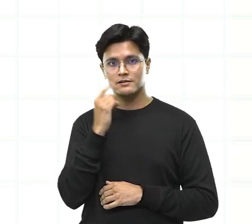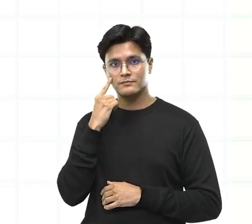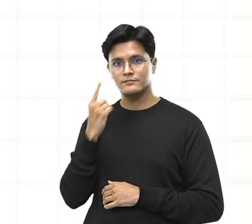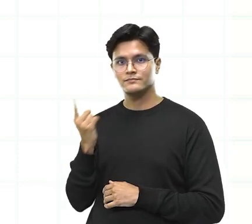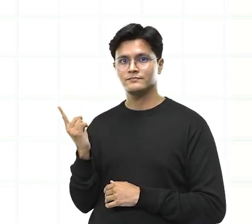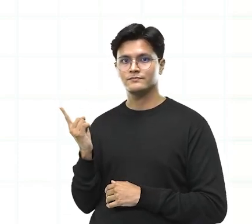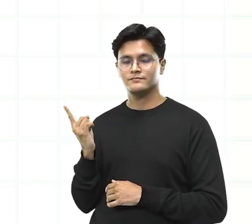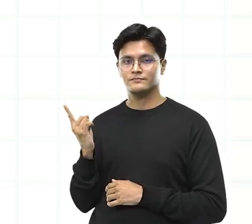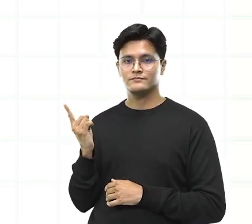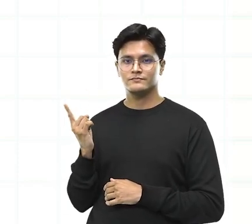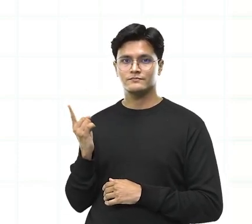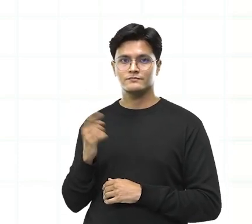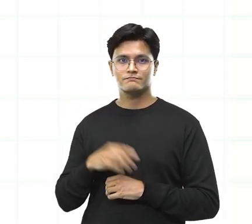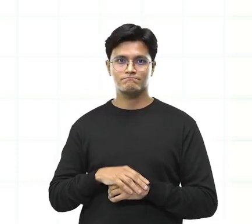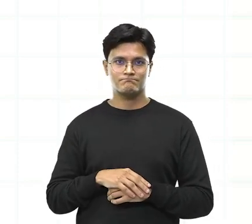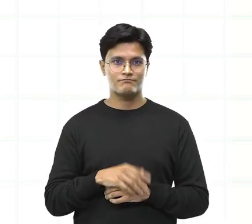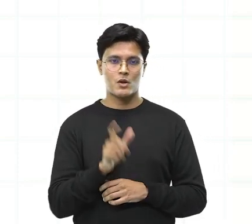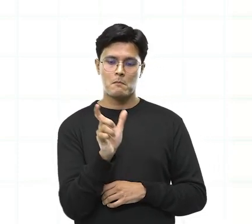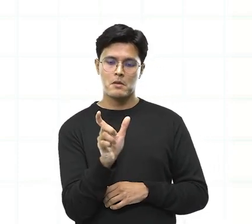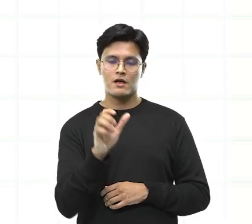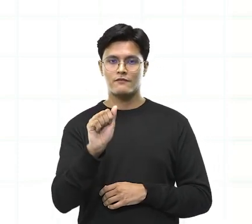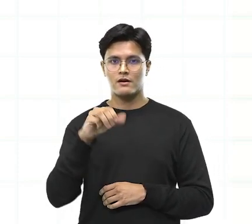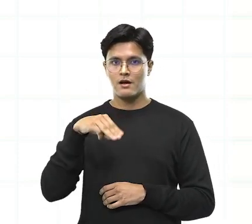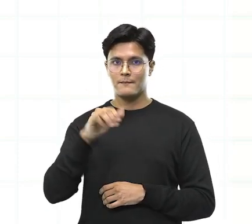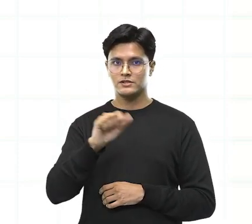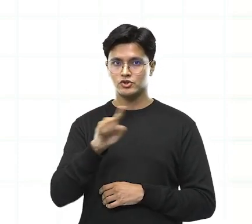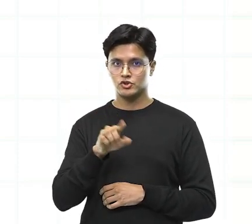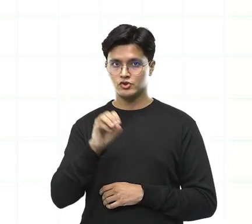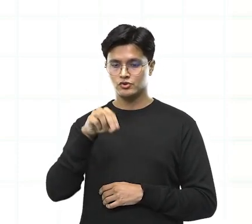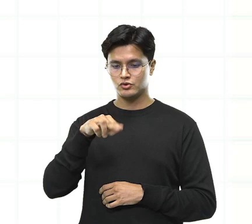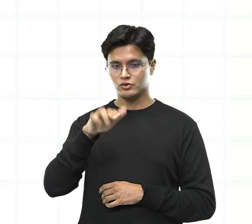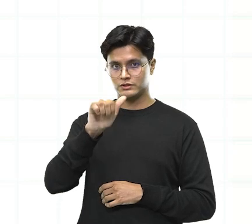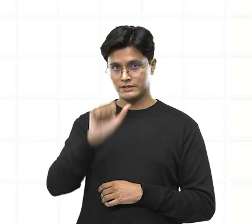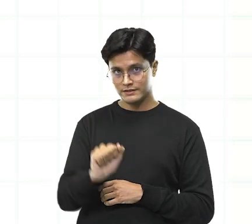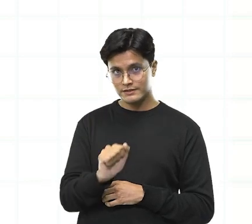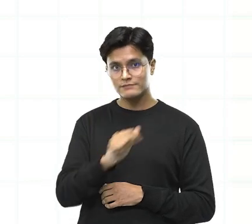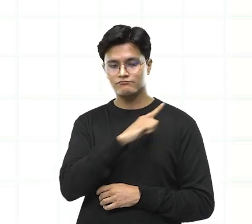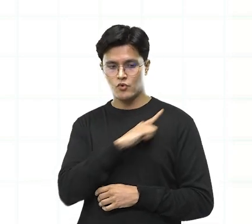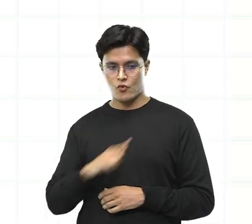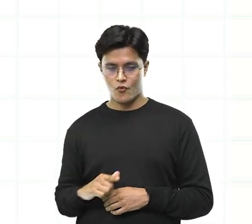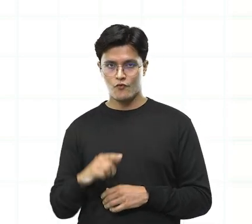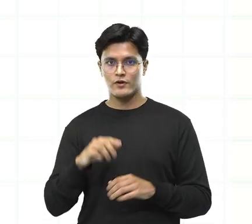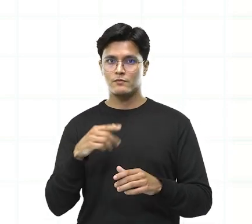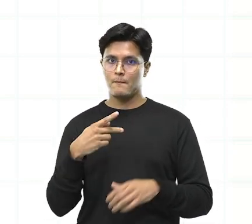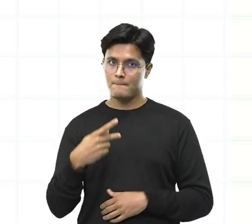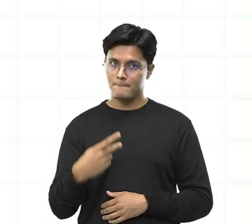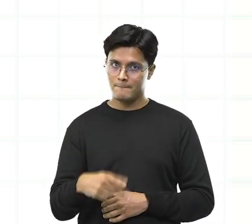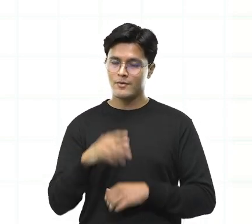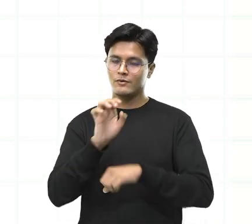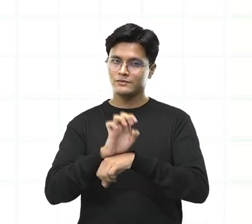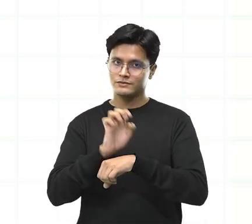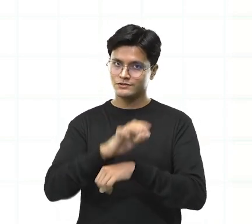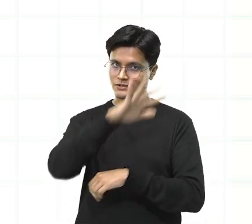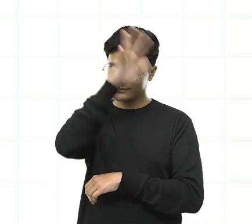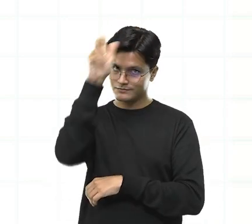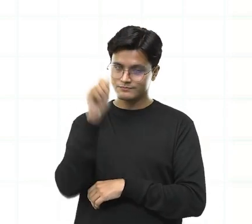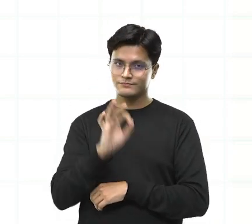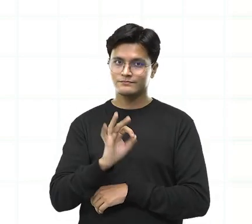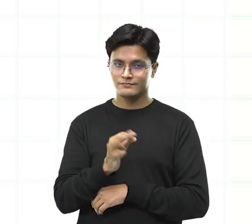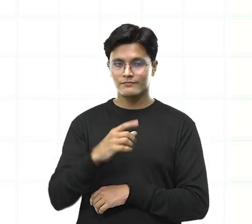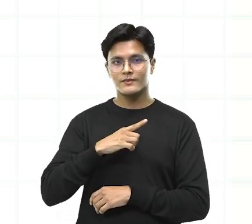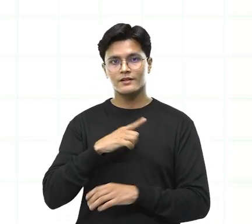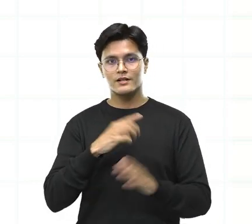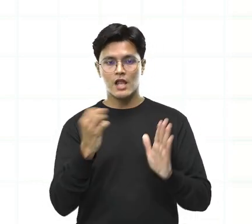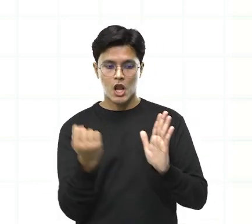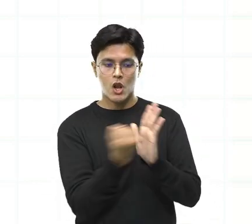governo do estado, trabalho que transforma. Quer dizer, Amazonas, governo do estado, né? é o logotipo, tá? Nós temos